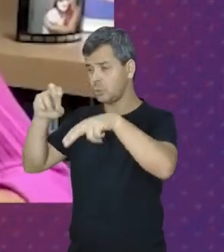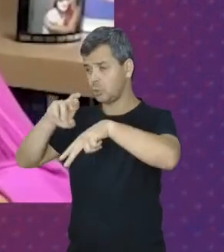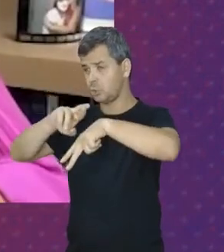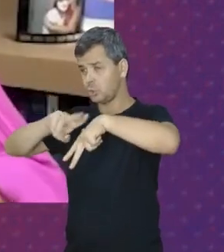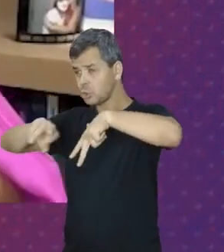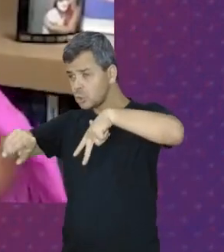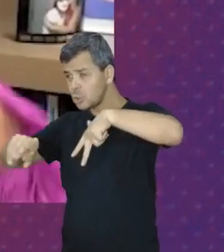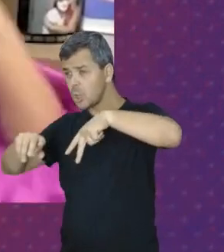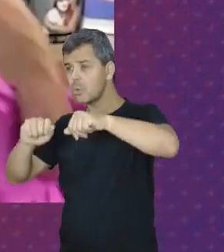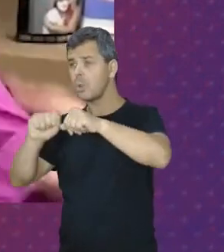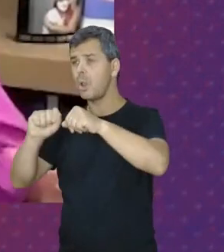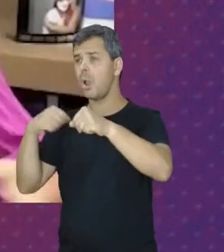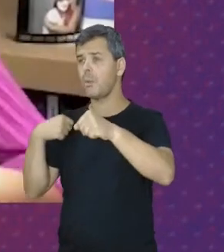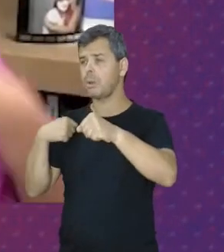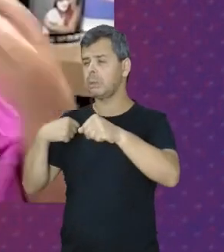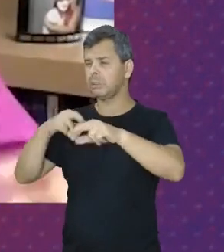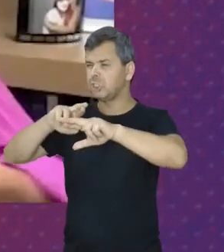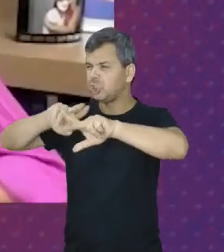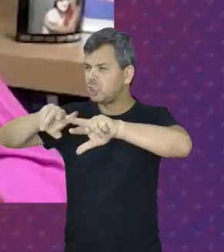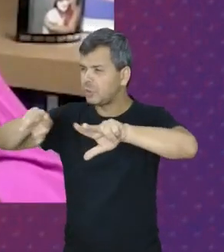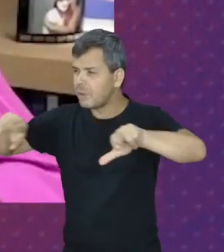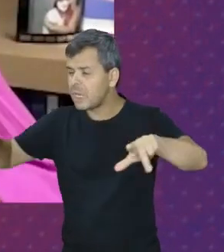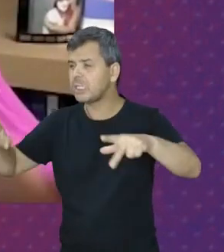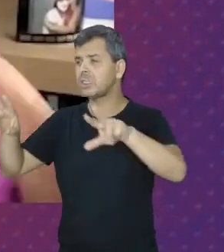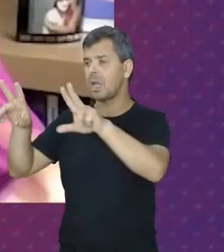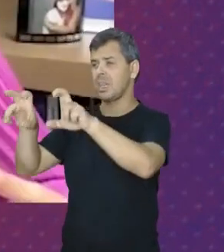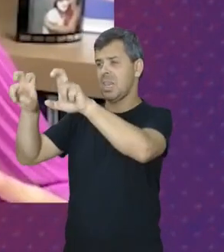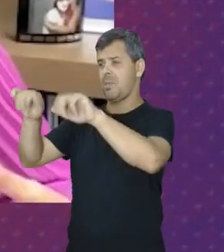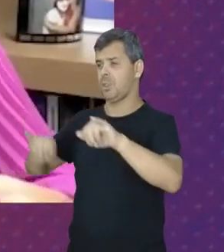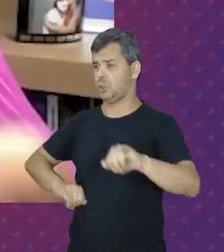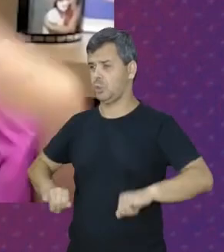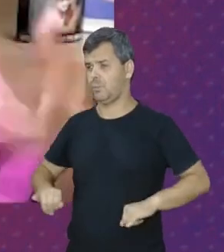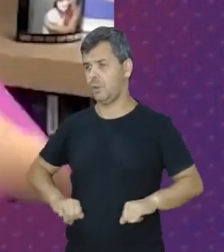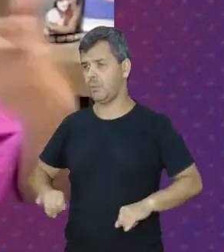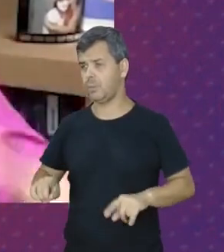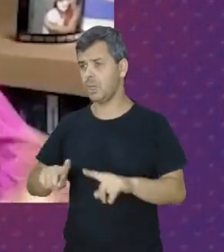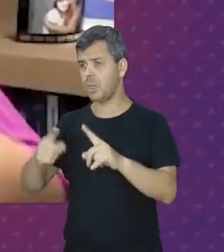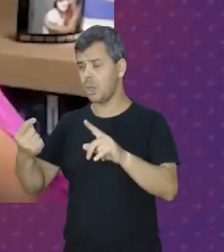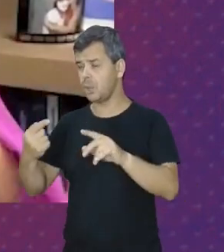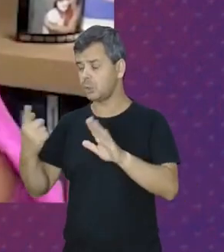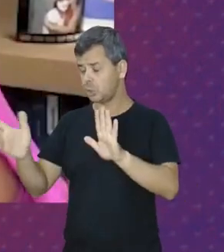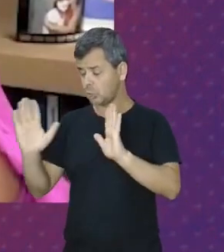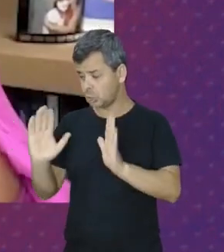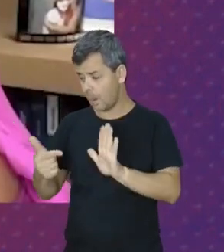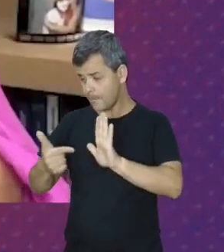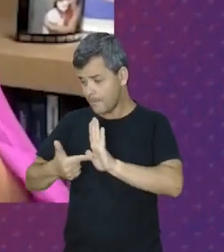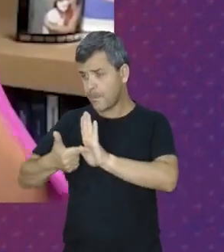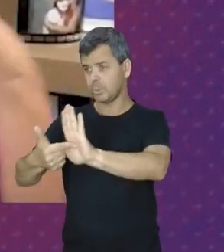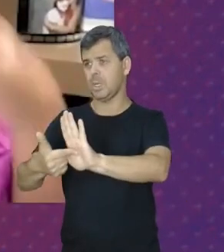cá, né, um rol de violências sofridas. E isso já seria